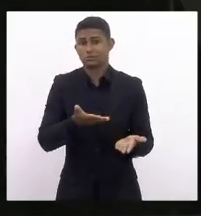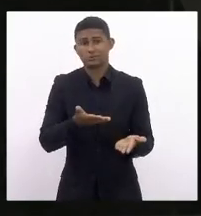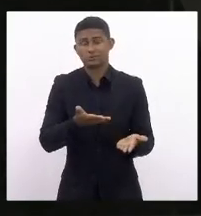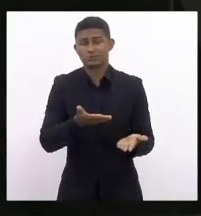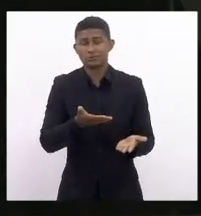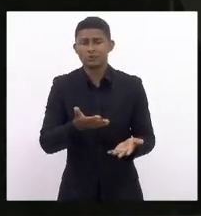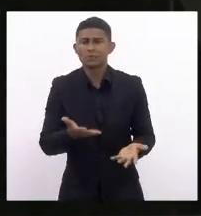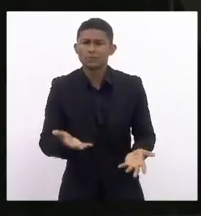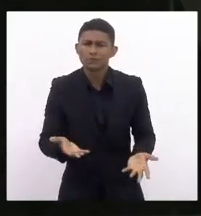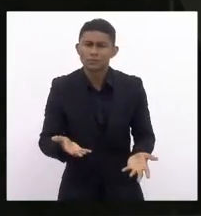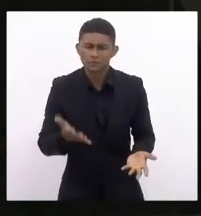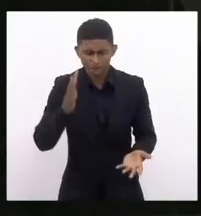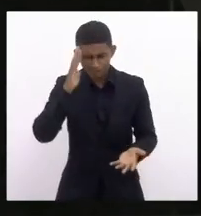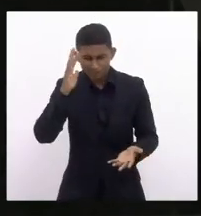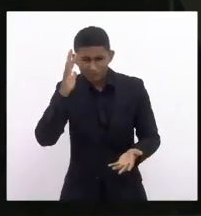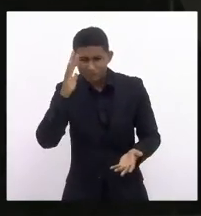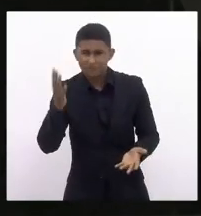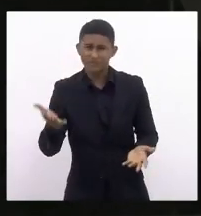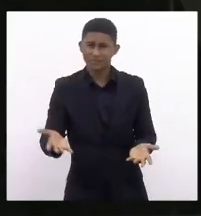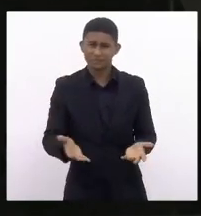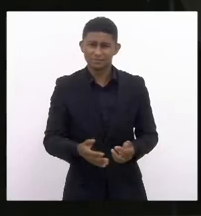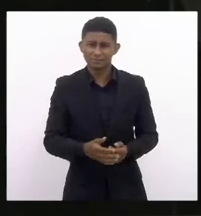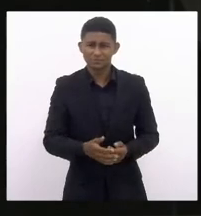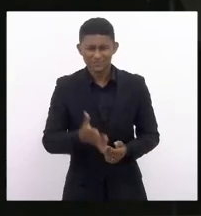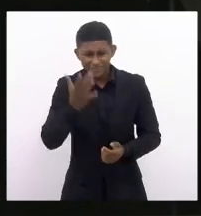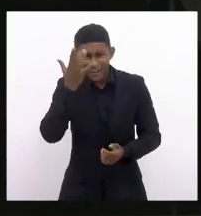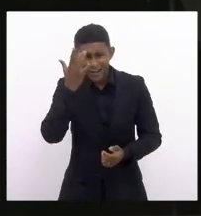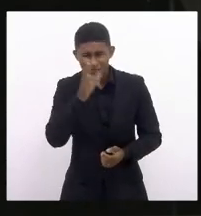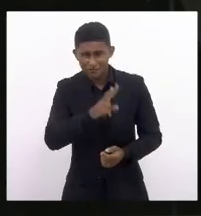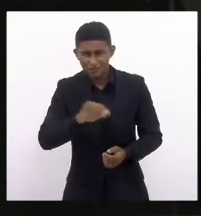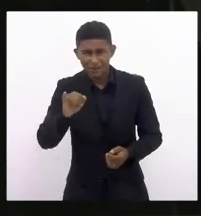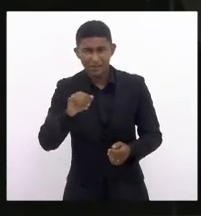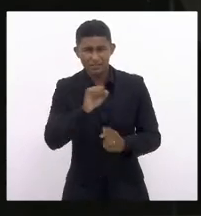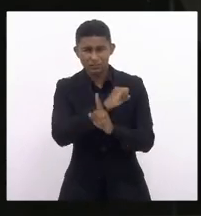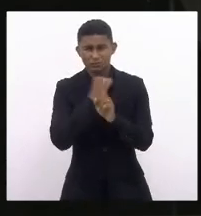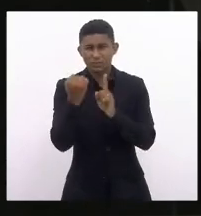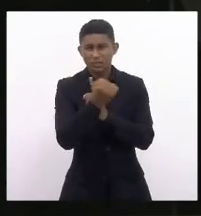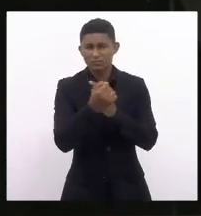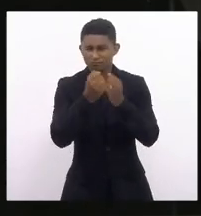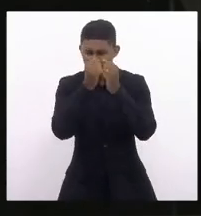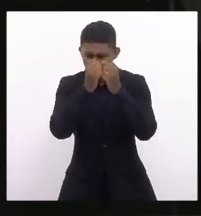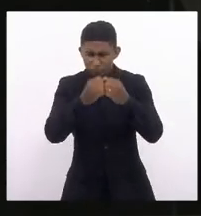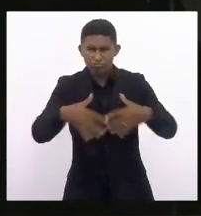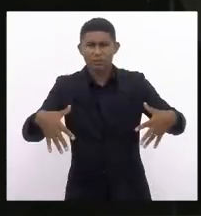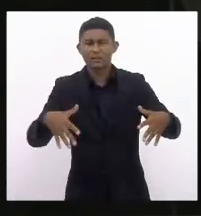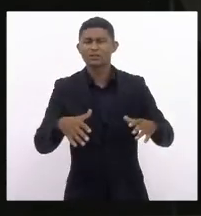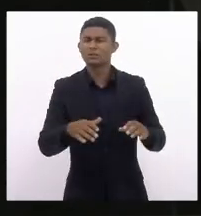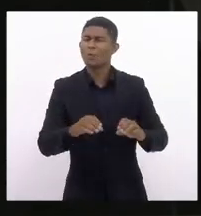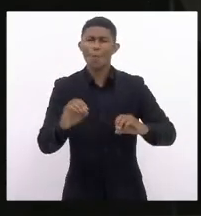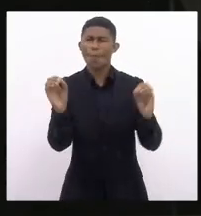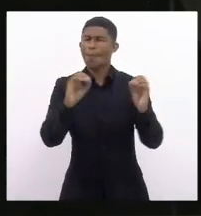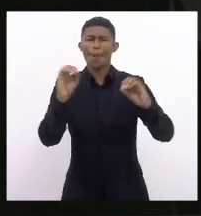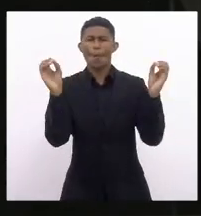Não vai quebrar absolutamente mercado nenhum. É um piso mínimo que essa